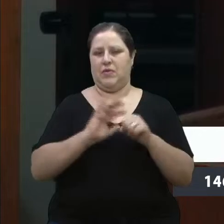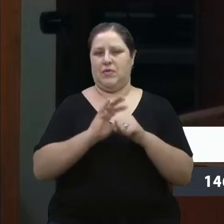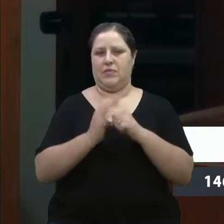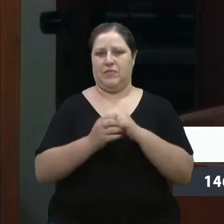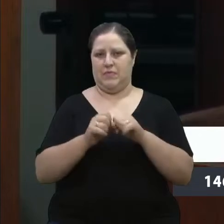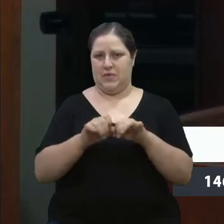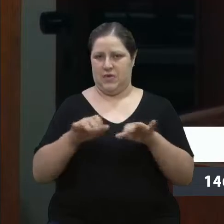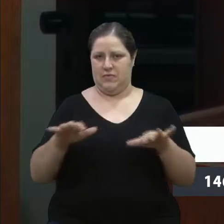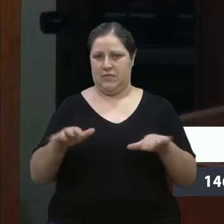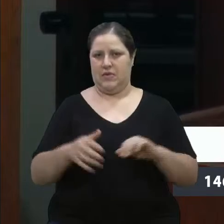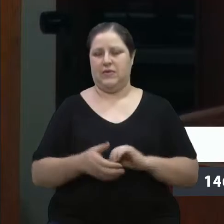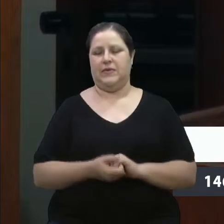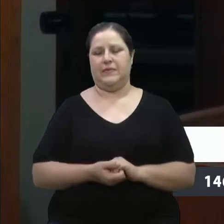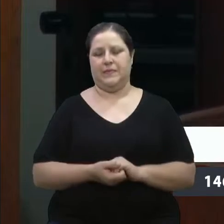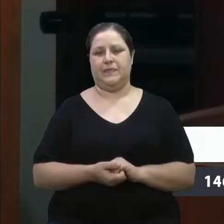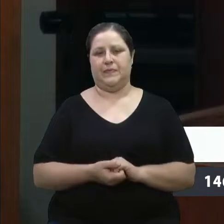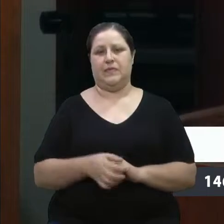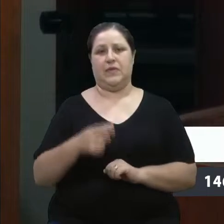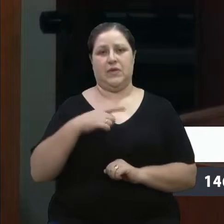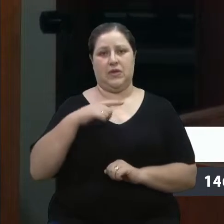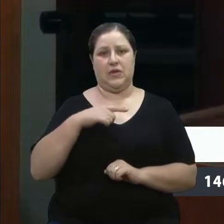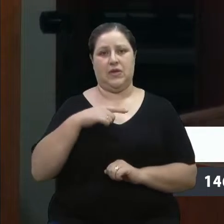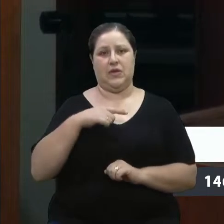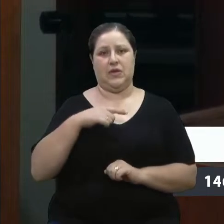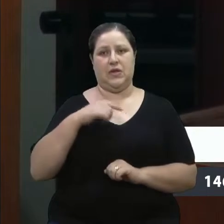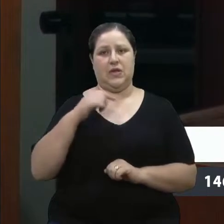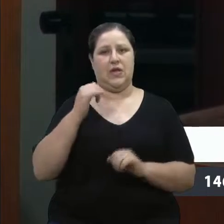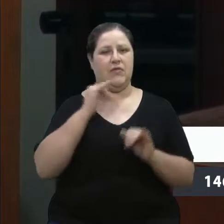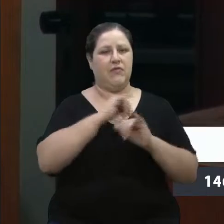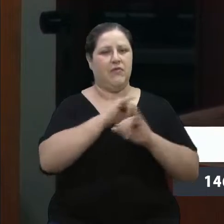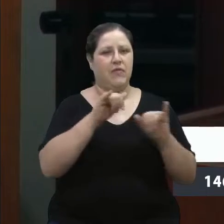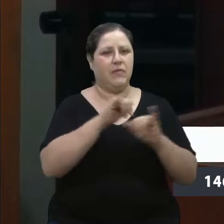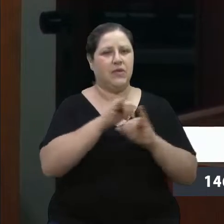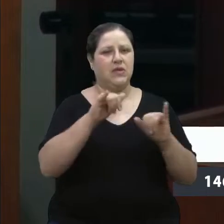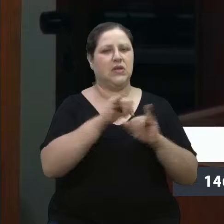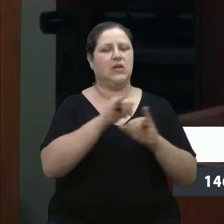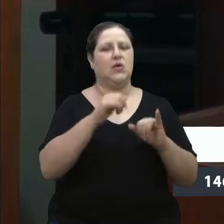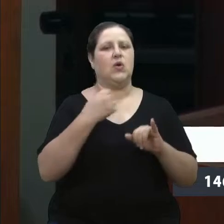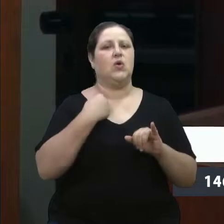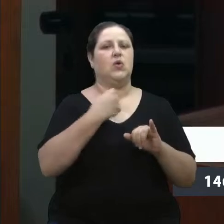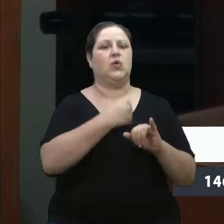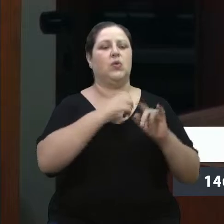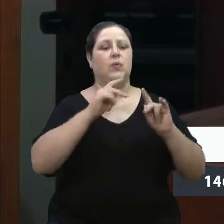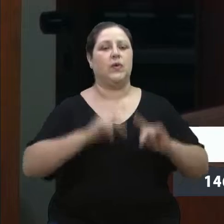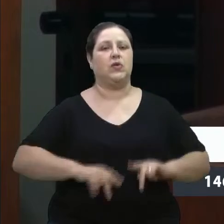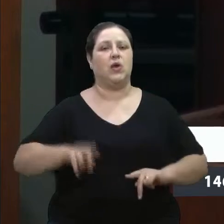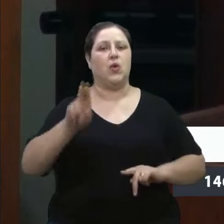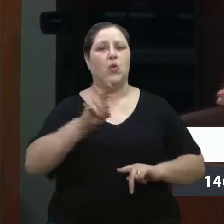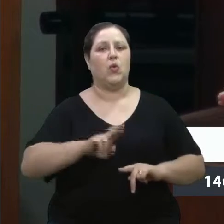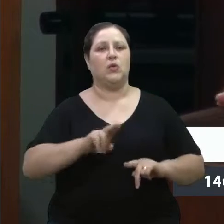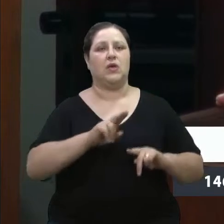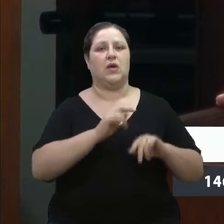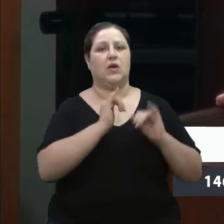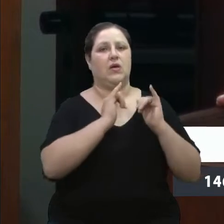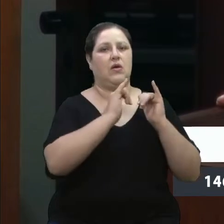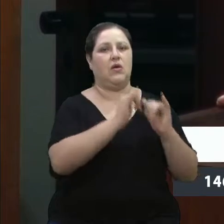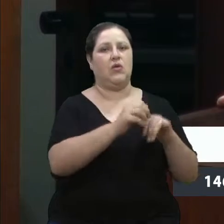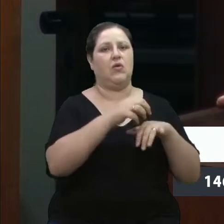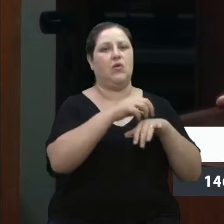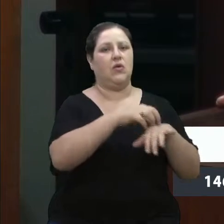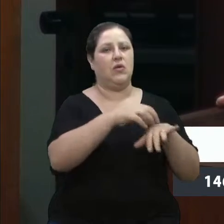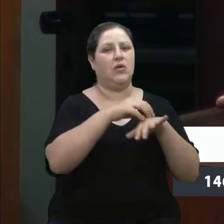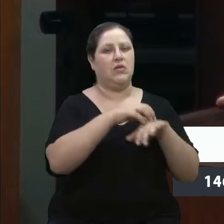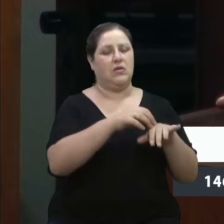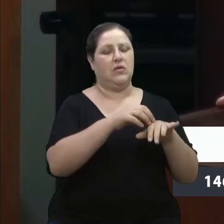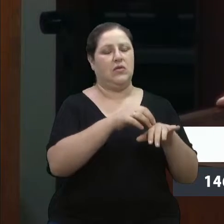passamos, onde os dados, por exemplo, do número de usuários do transporte público